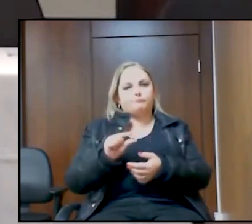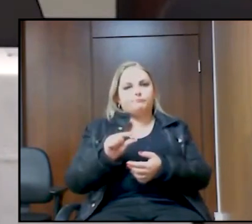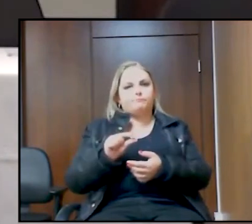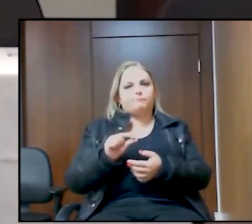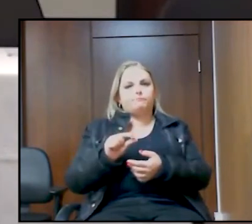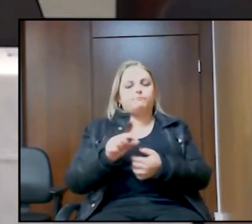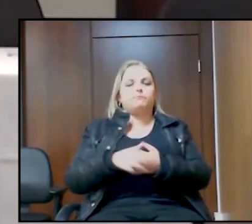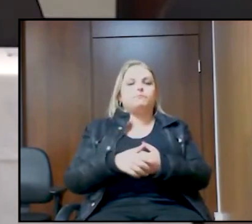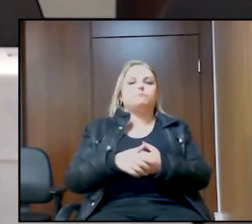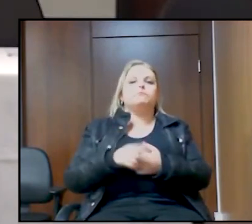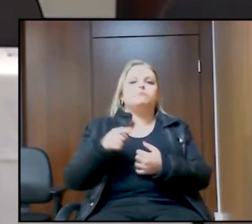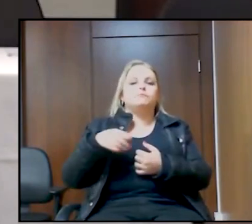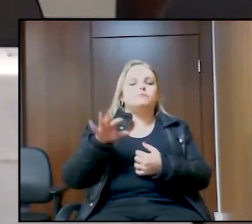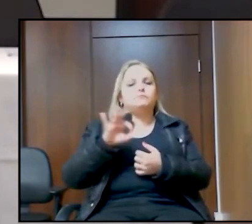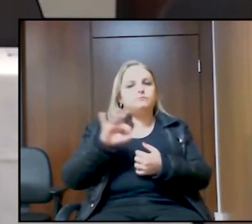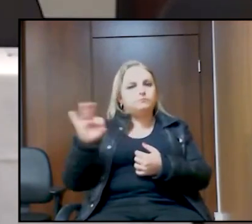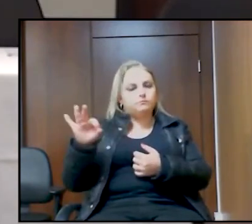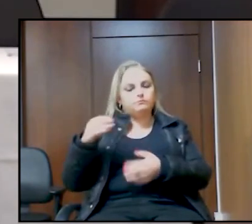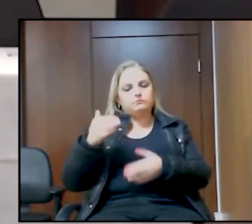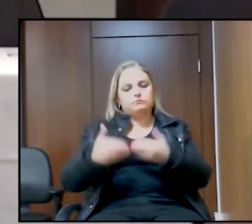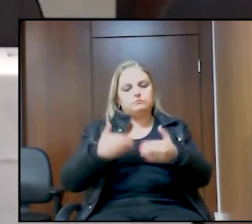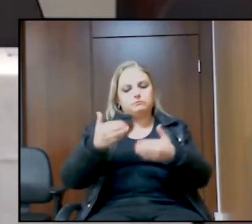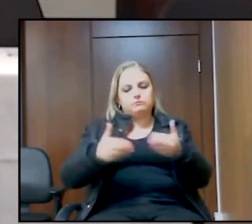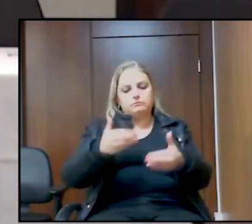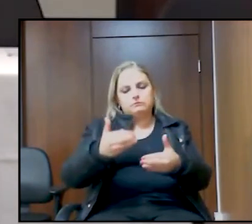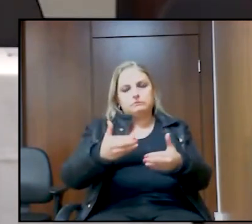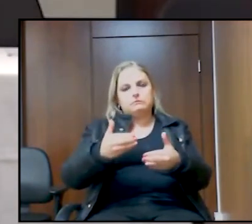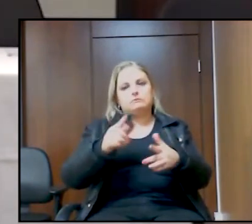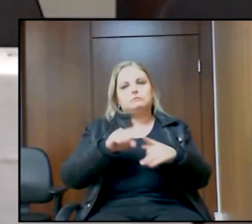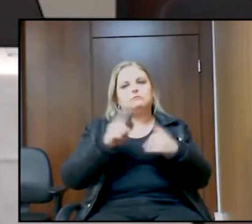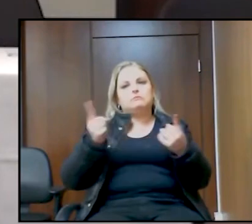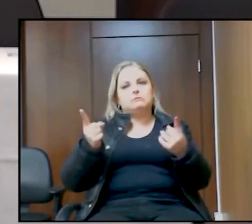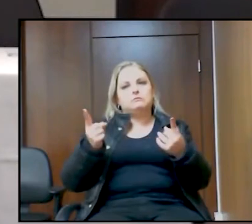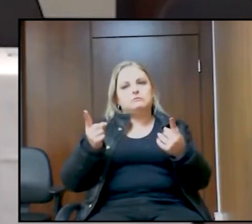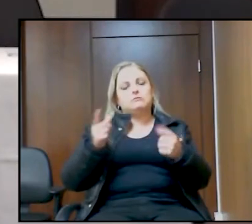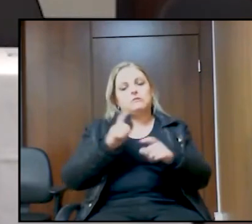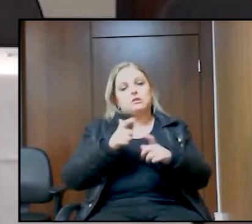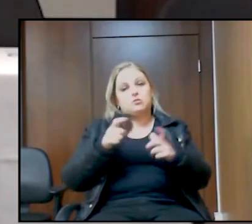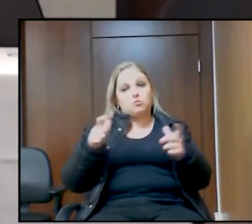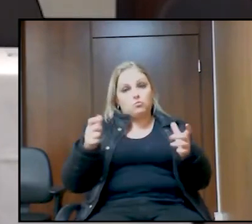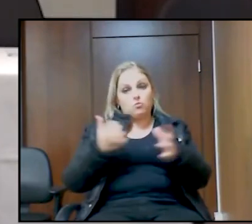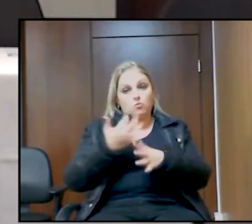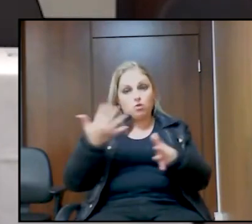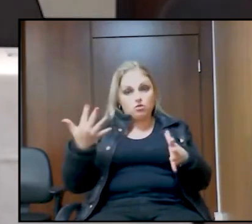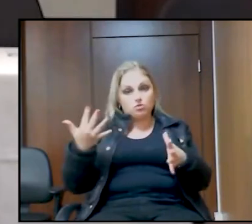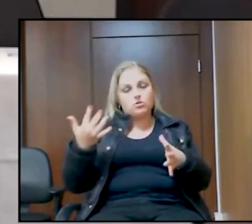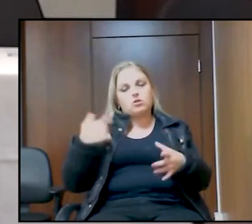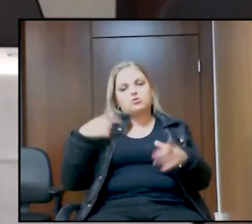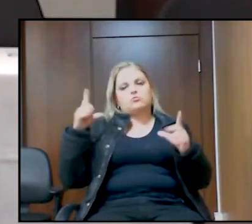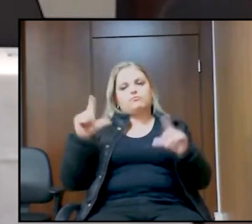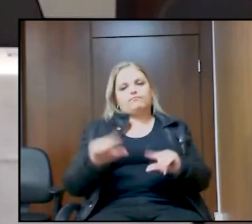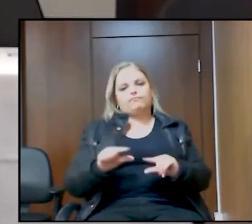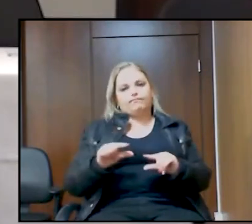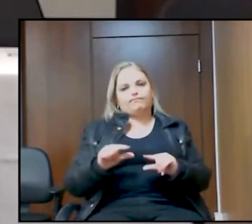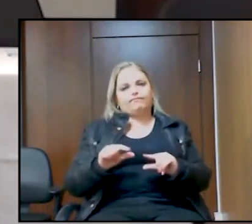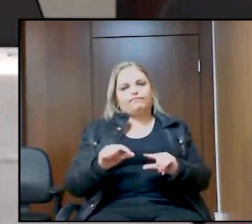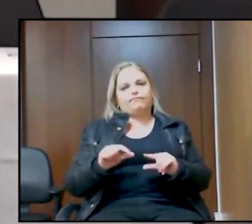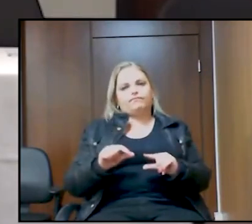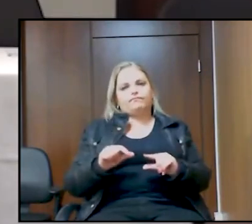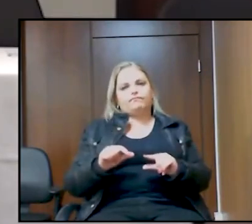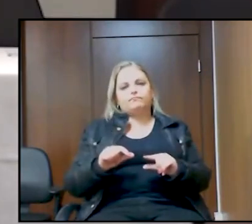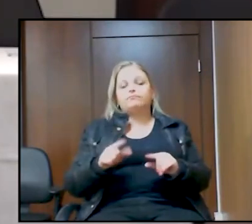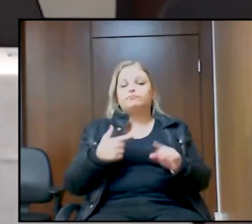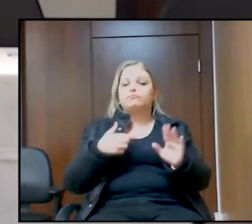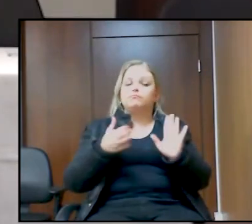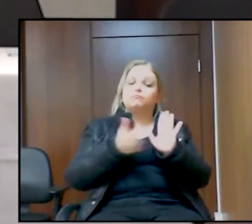É um ótimo passo, um grandioso passo, mas em termos de quantidade é mínimo. Mas a